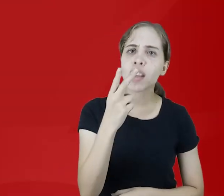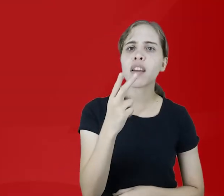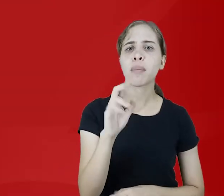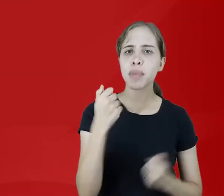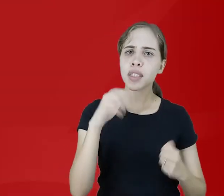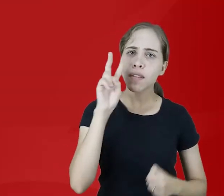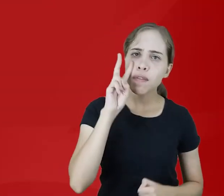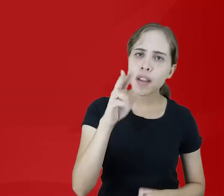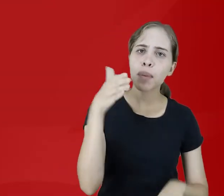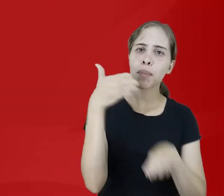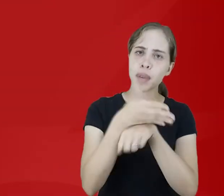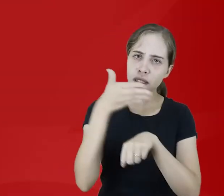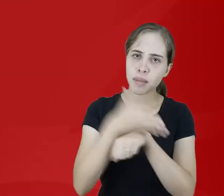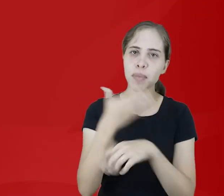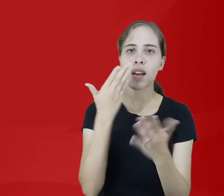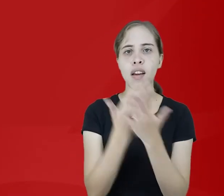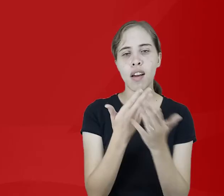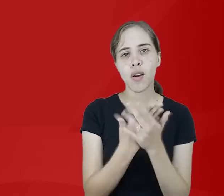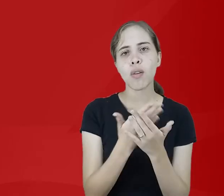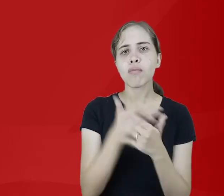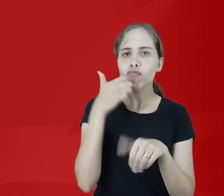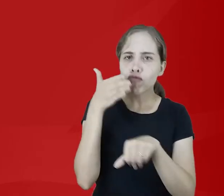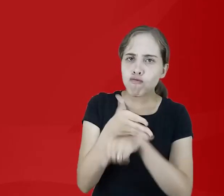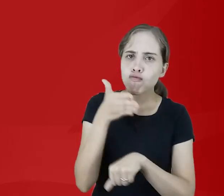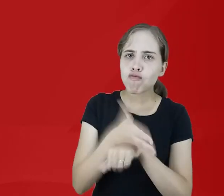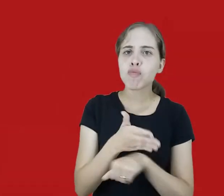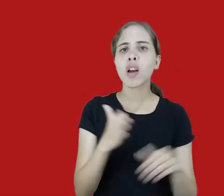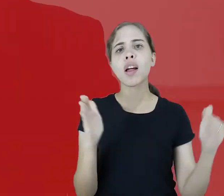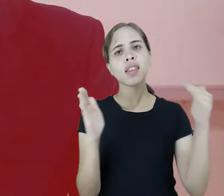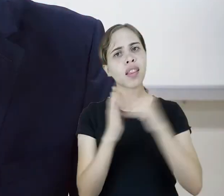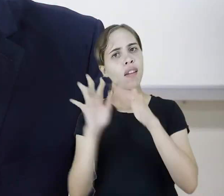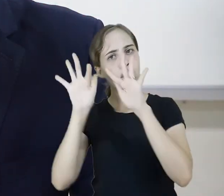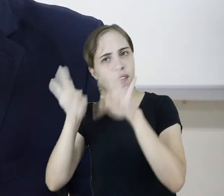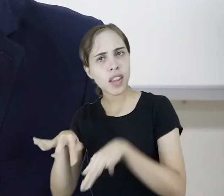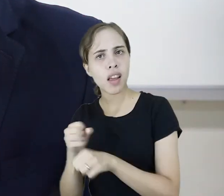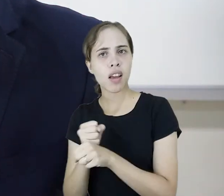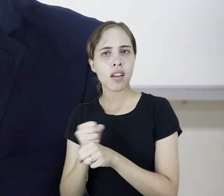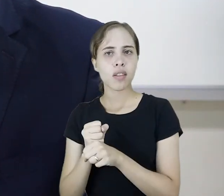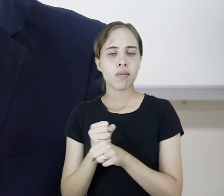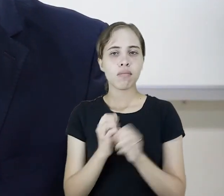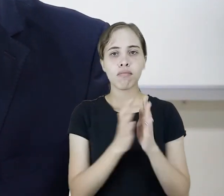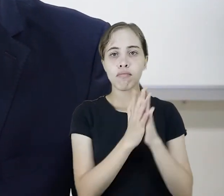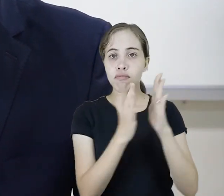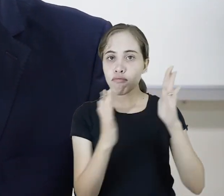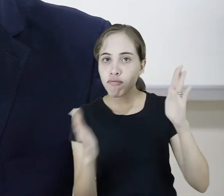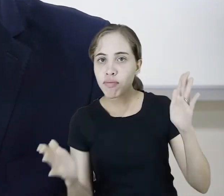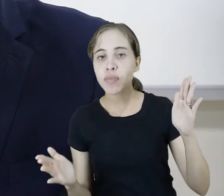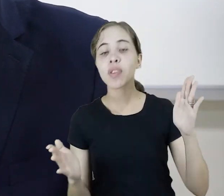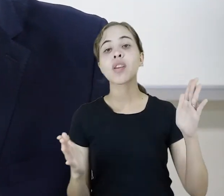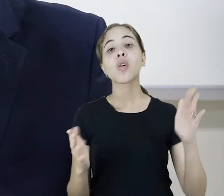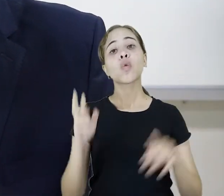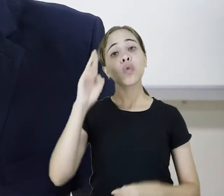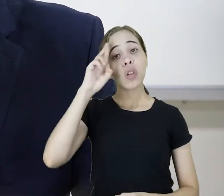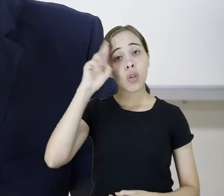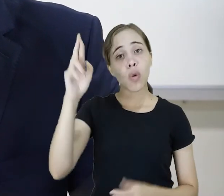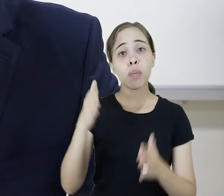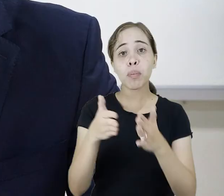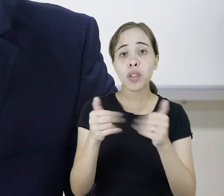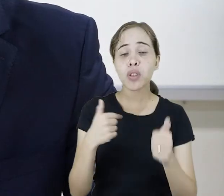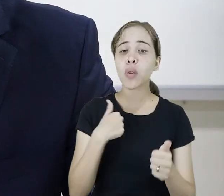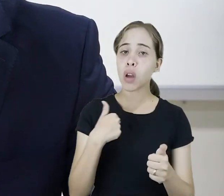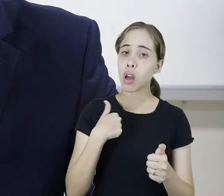participe ativamente até o final do ano letivo. O Senhor exigiu que